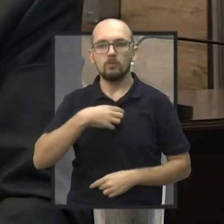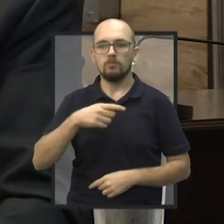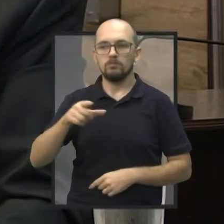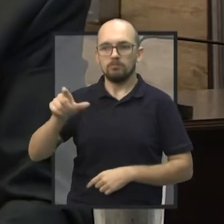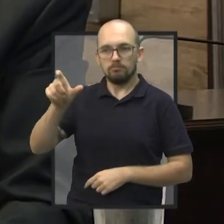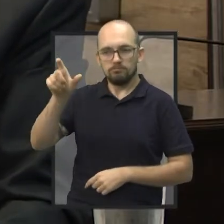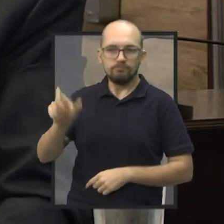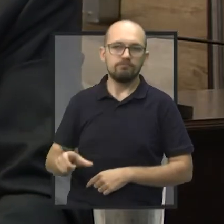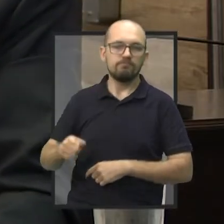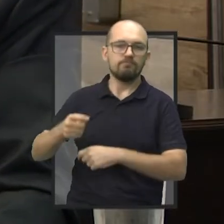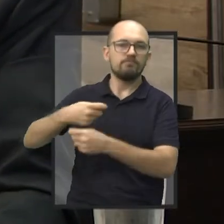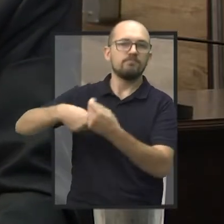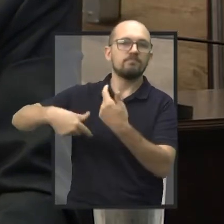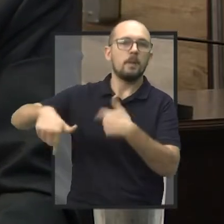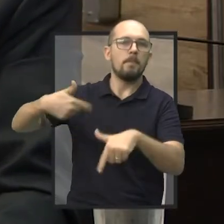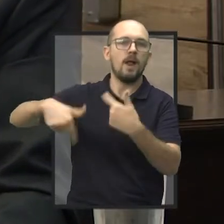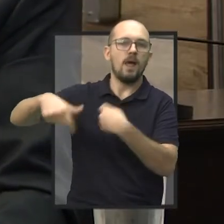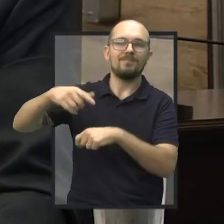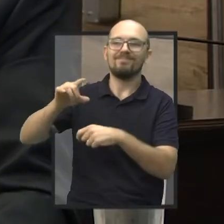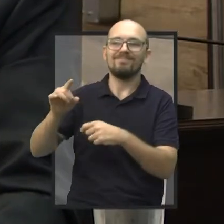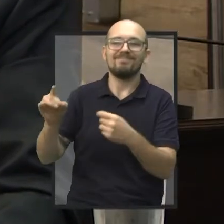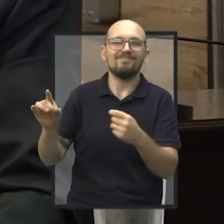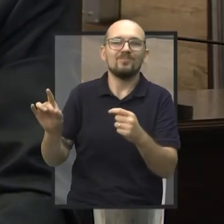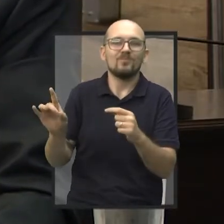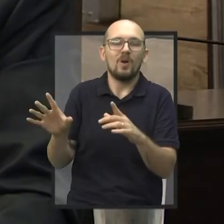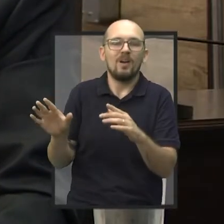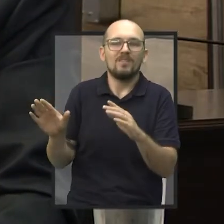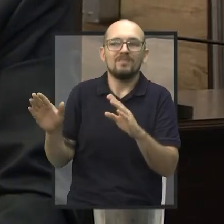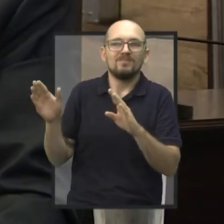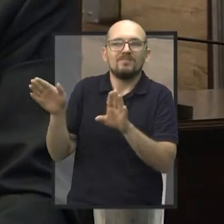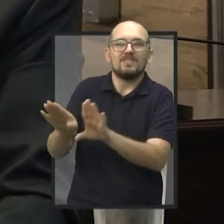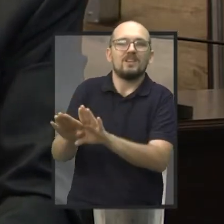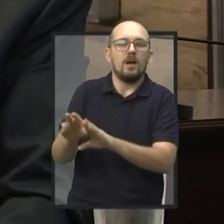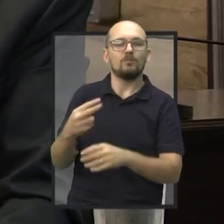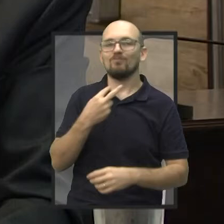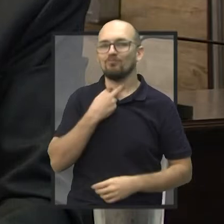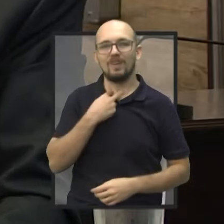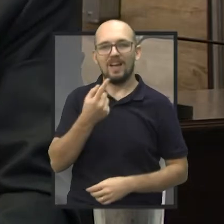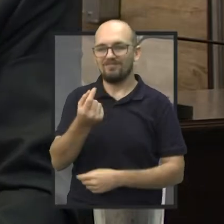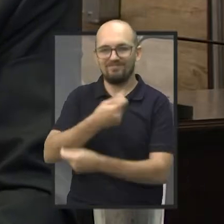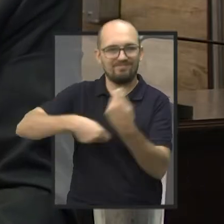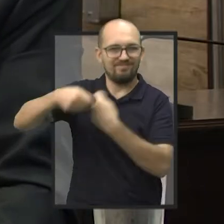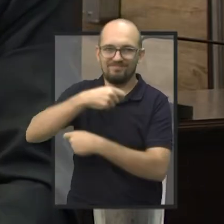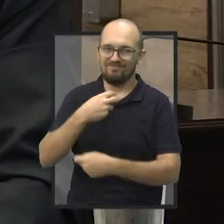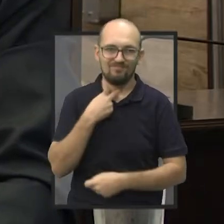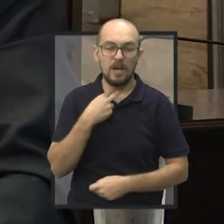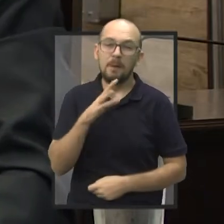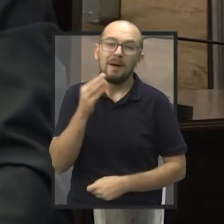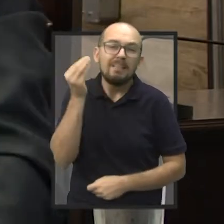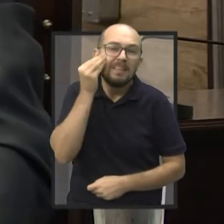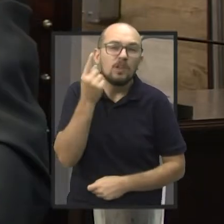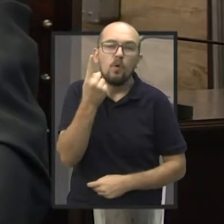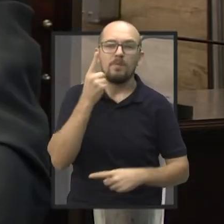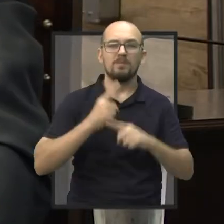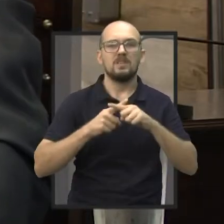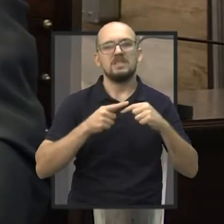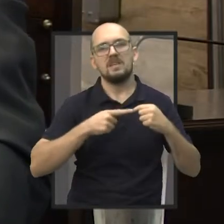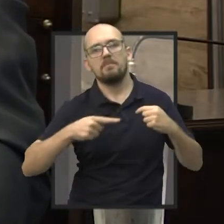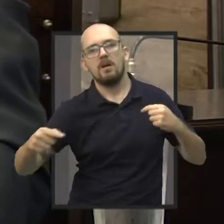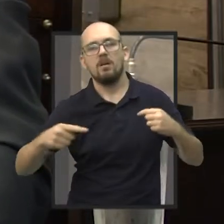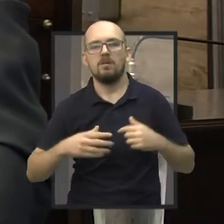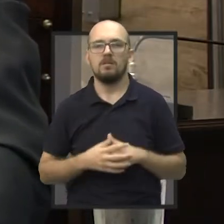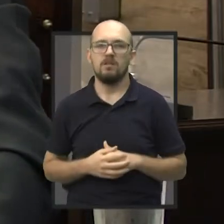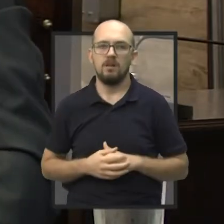não só dessa forma fechada, porque isso não sustenta o seu faturamento, mas a gente pensar numa maneira de abrir pelo menos uma vez por semana, para que